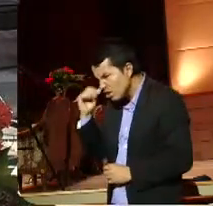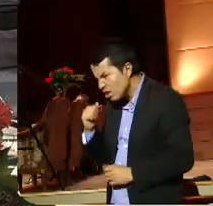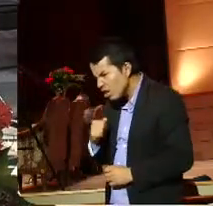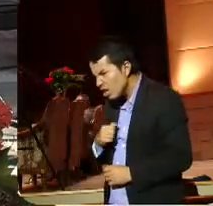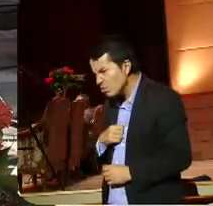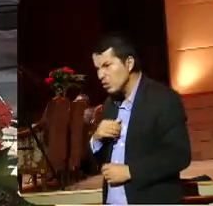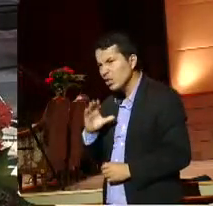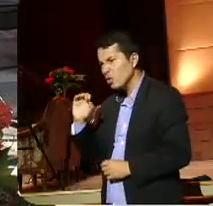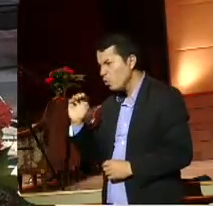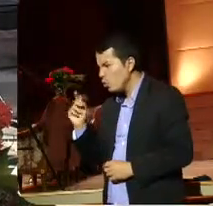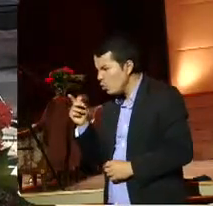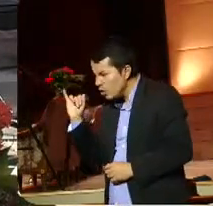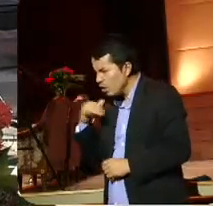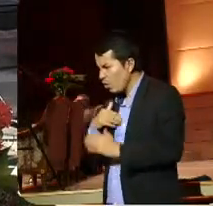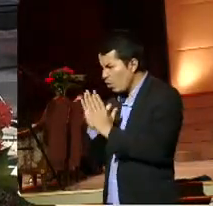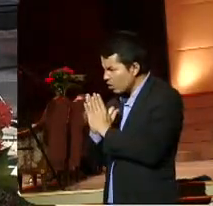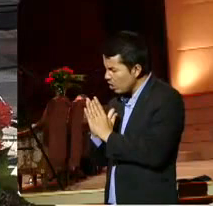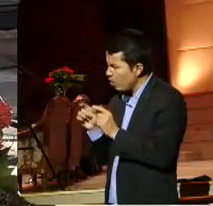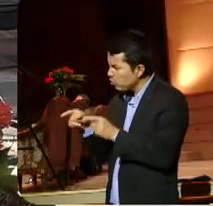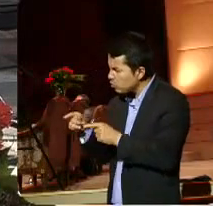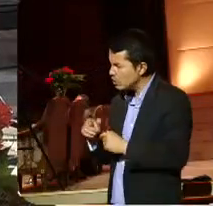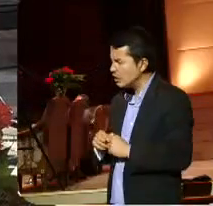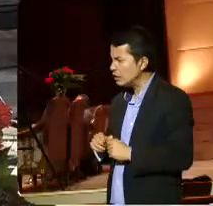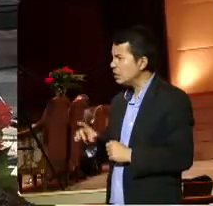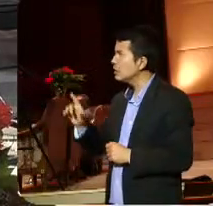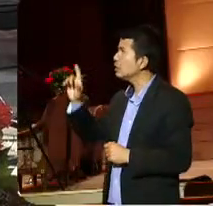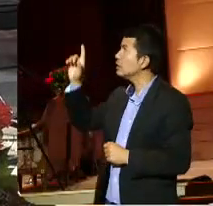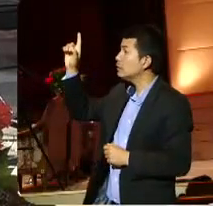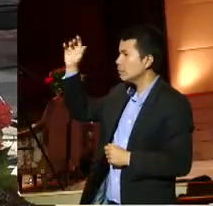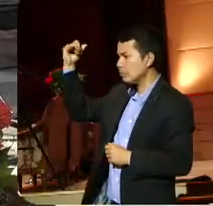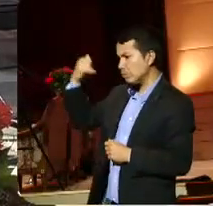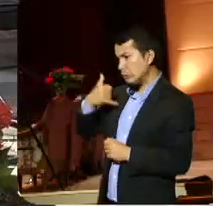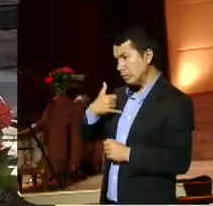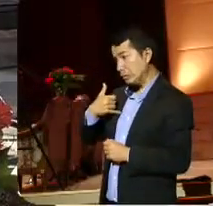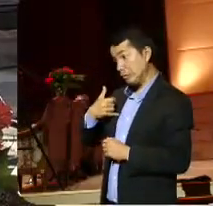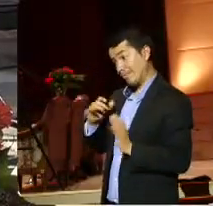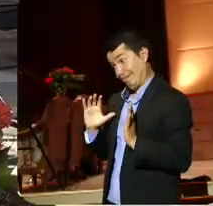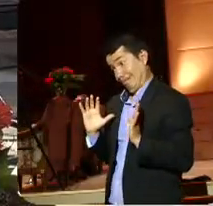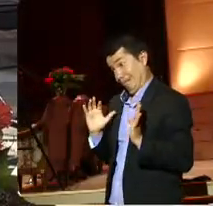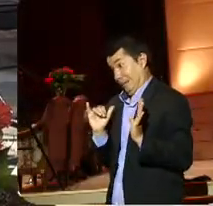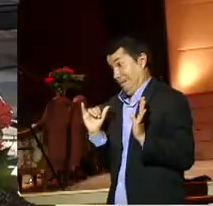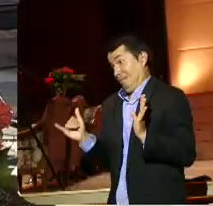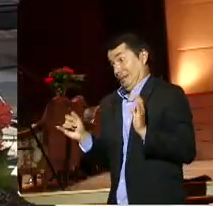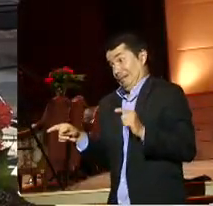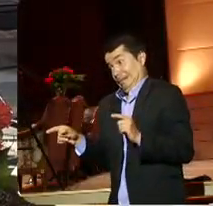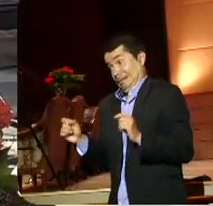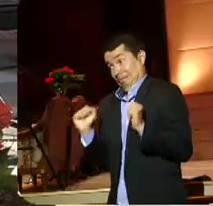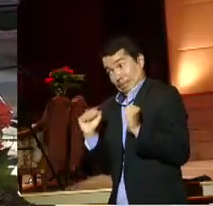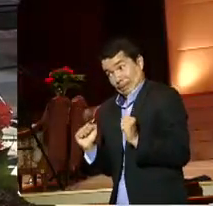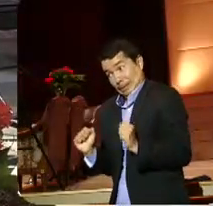por você e Deus me deu uma palavra, e